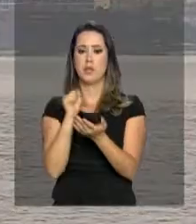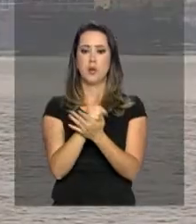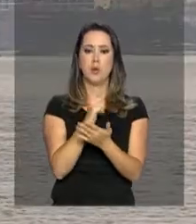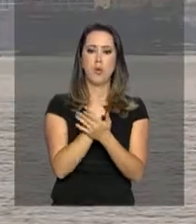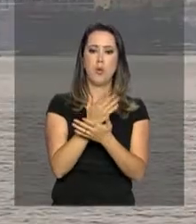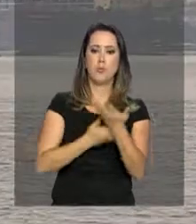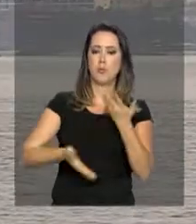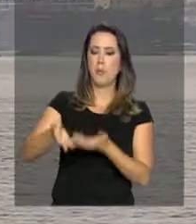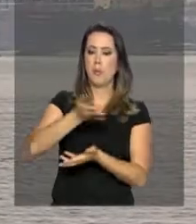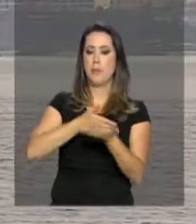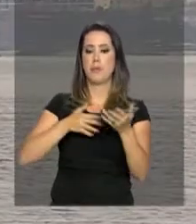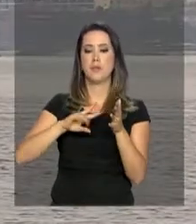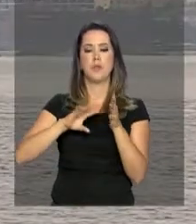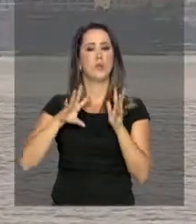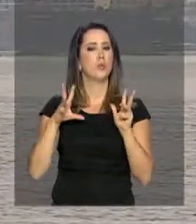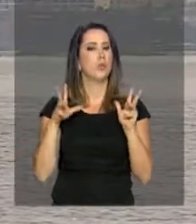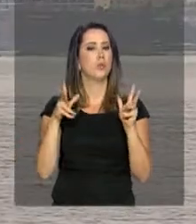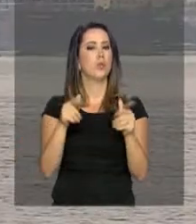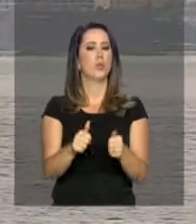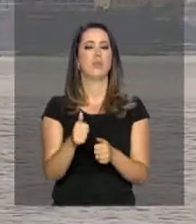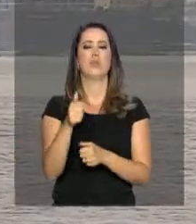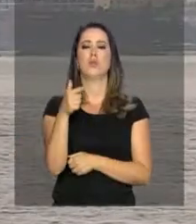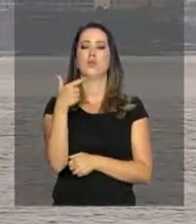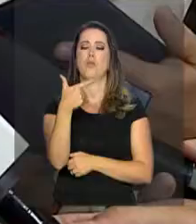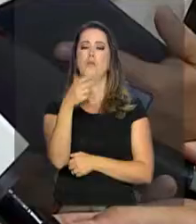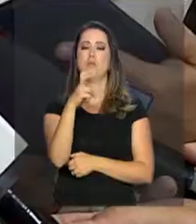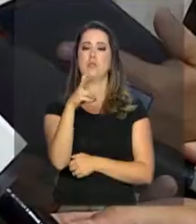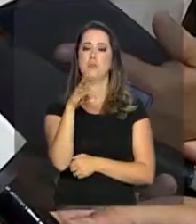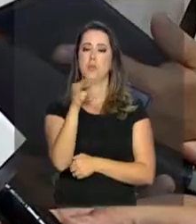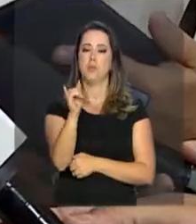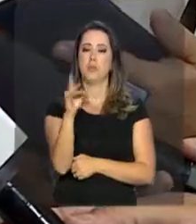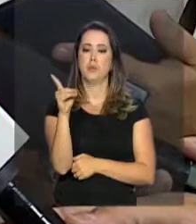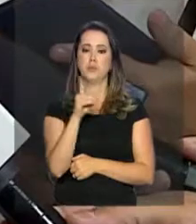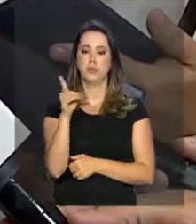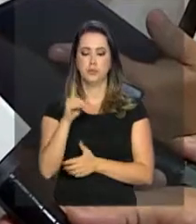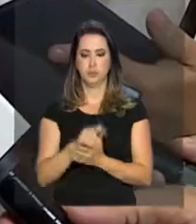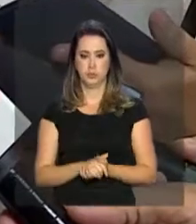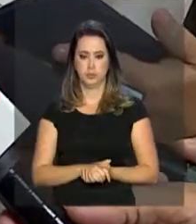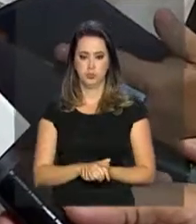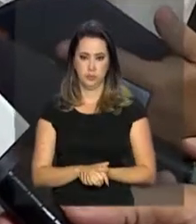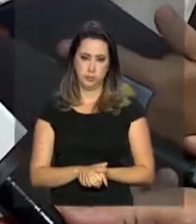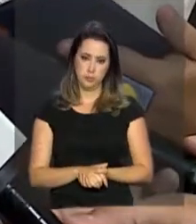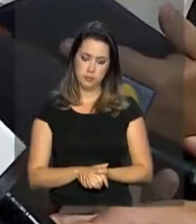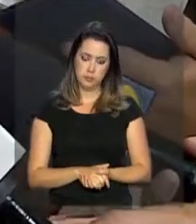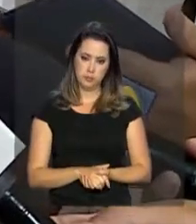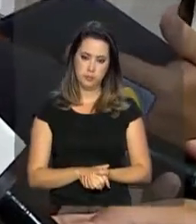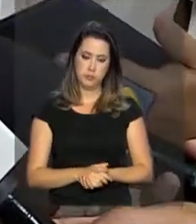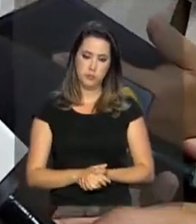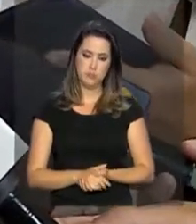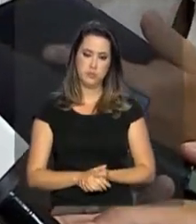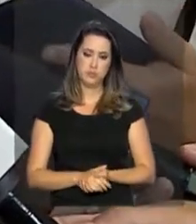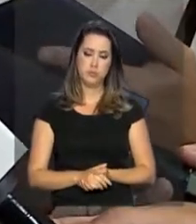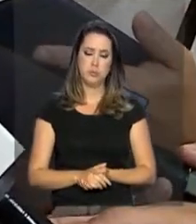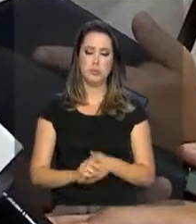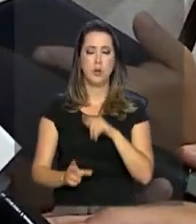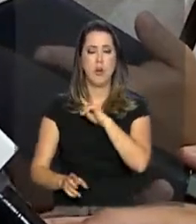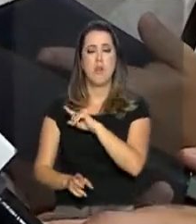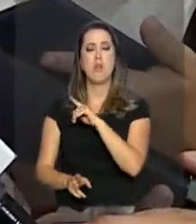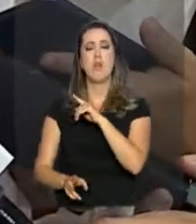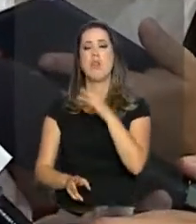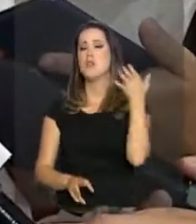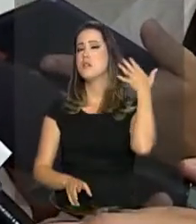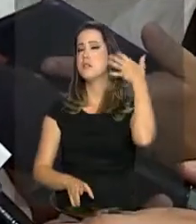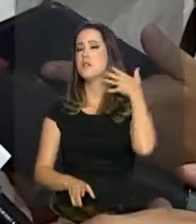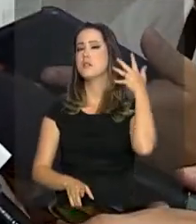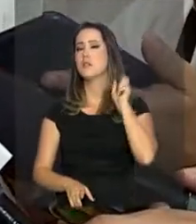totalizou 25 bilhões de dólares nós temos uma determinação constitucional a no artigo